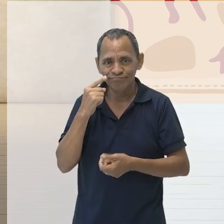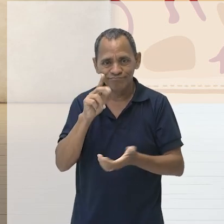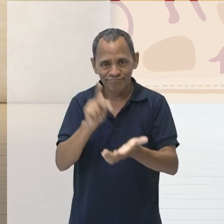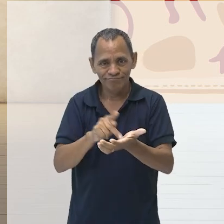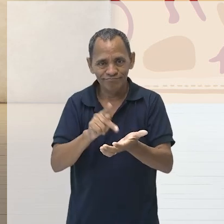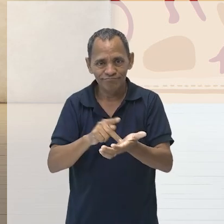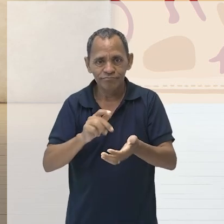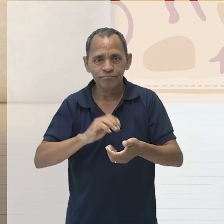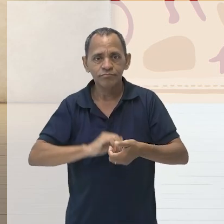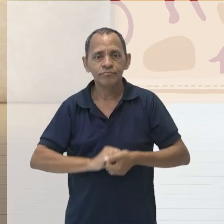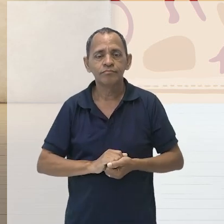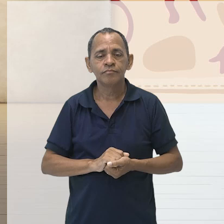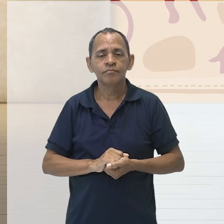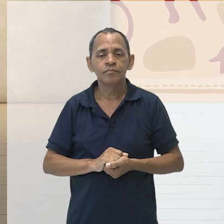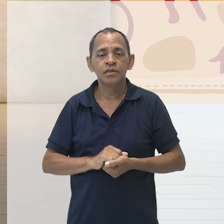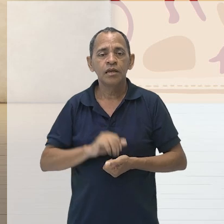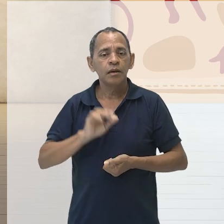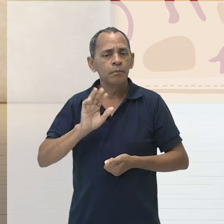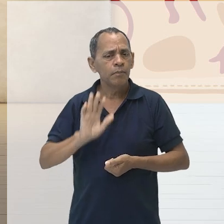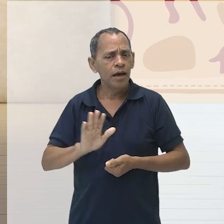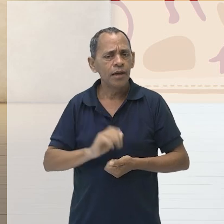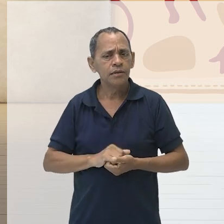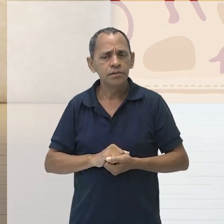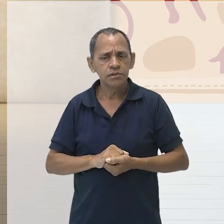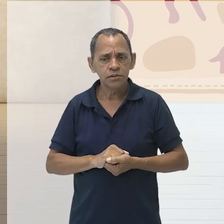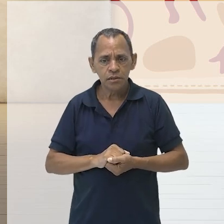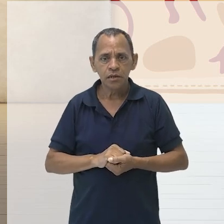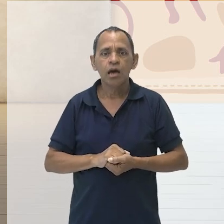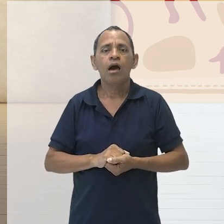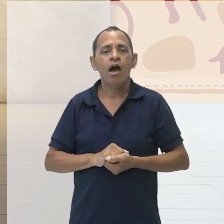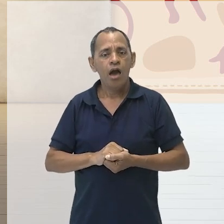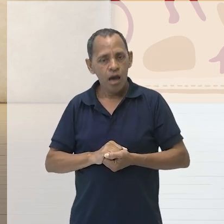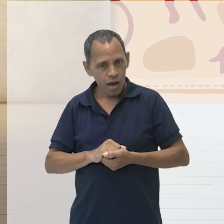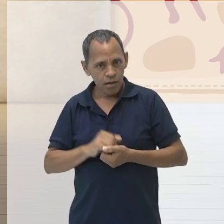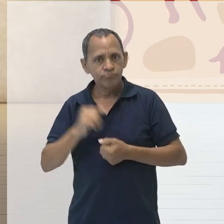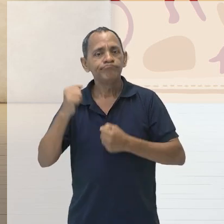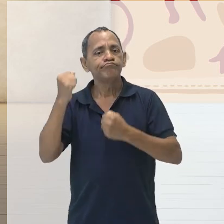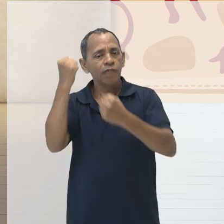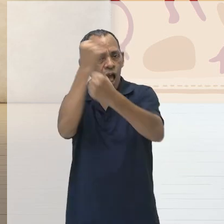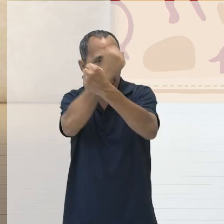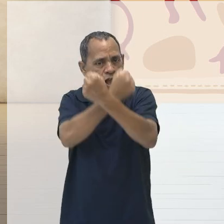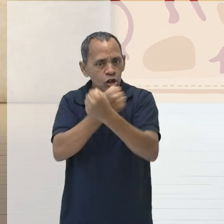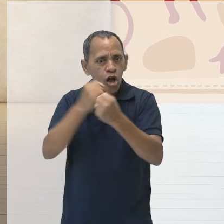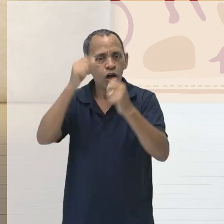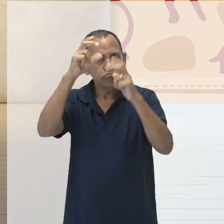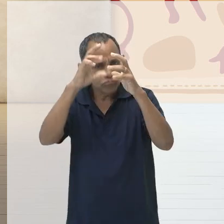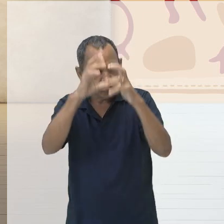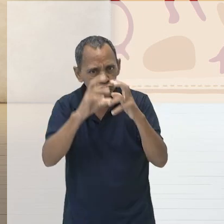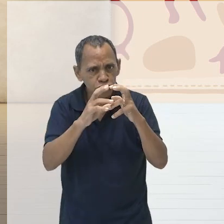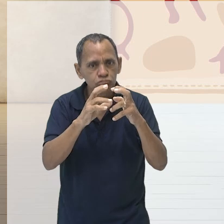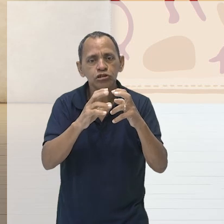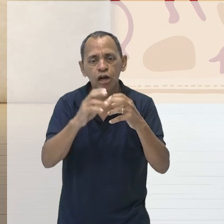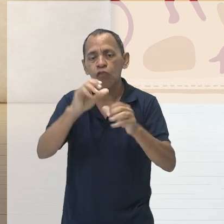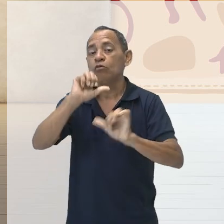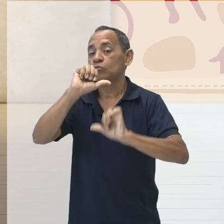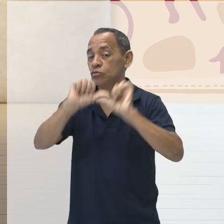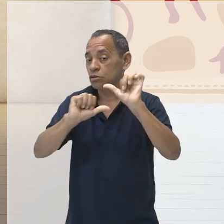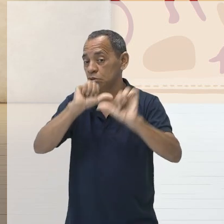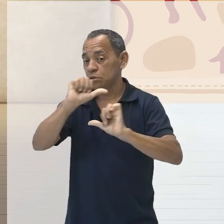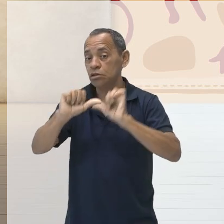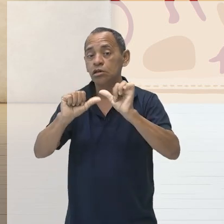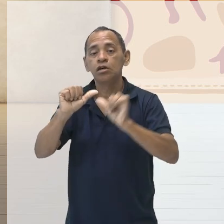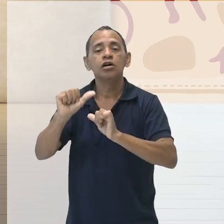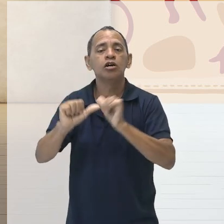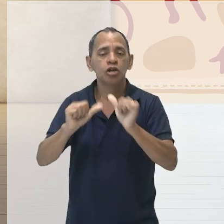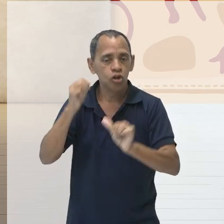mesmo? Só que aí a luta, né, foi se transformando e ganhando cada vez mais